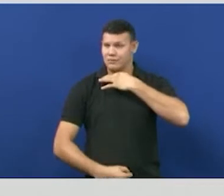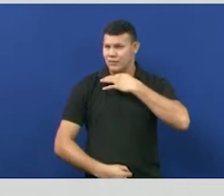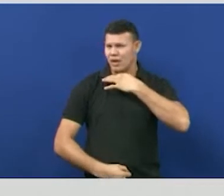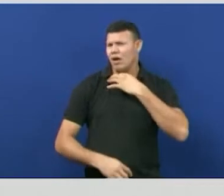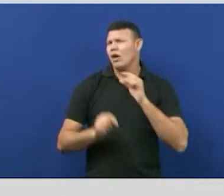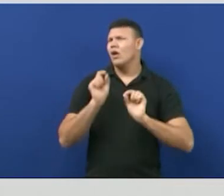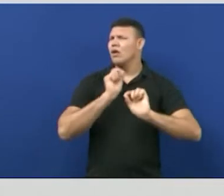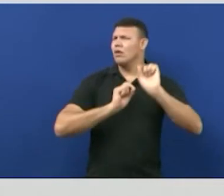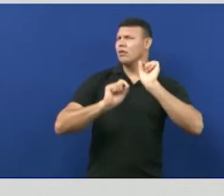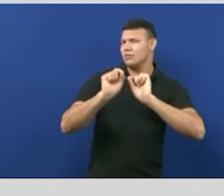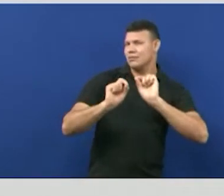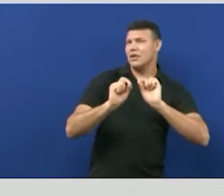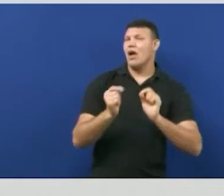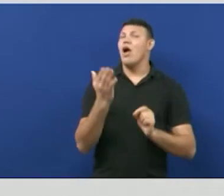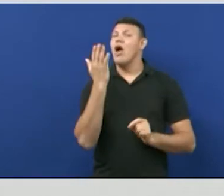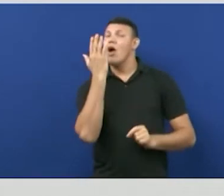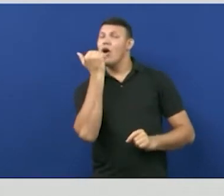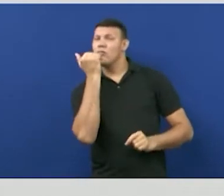dos alimentos.